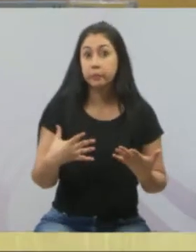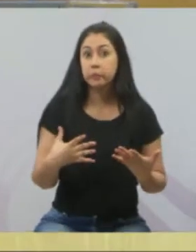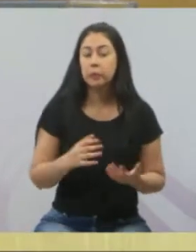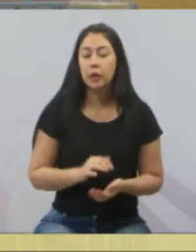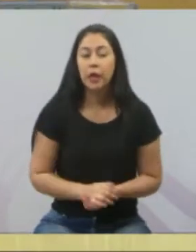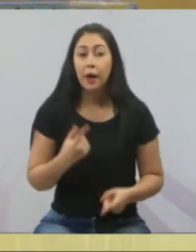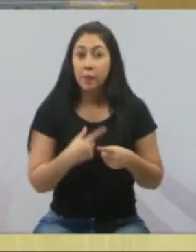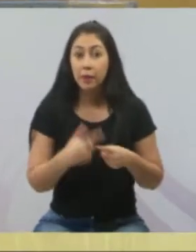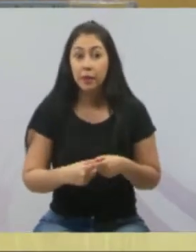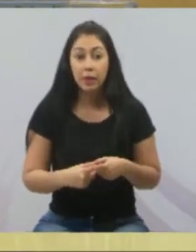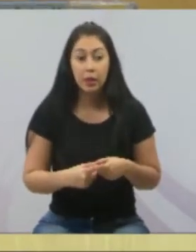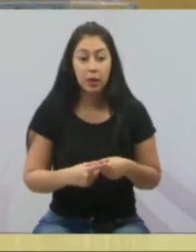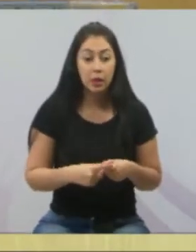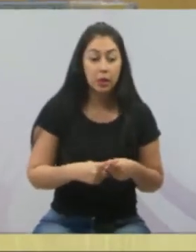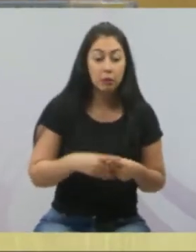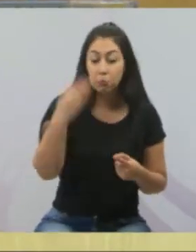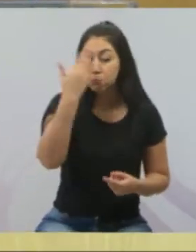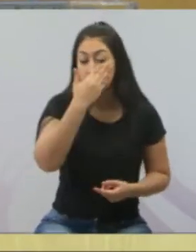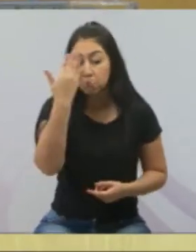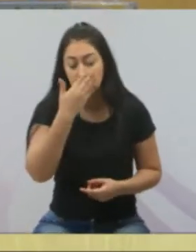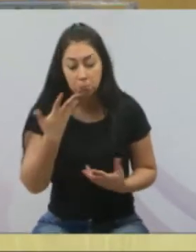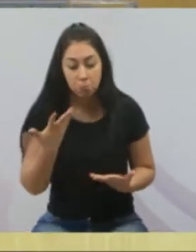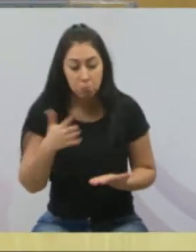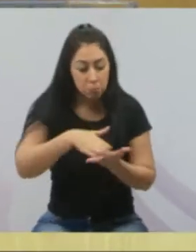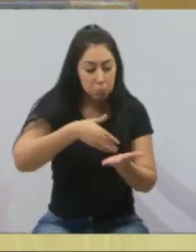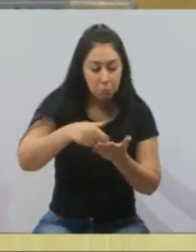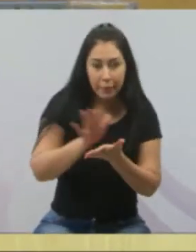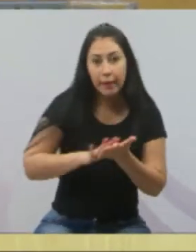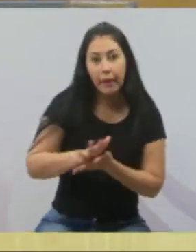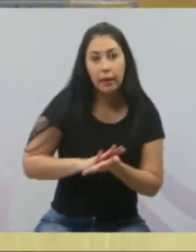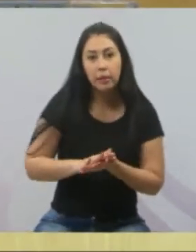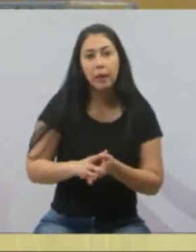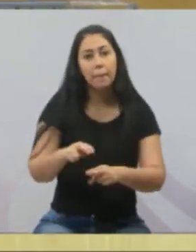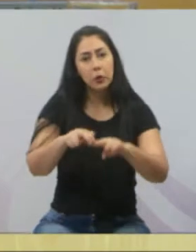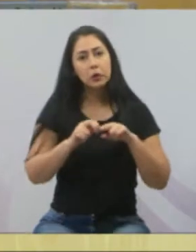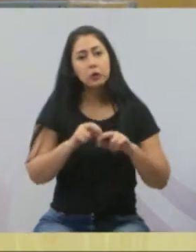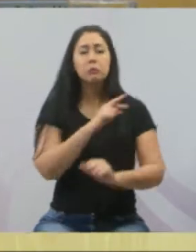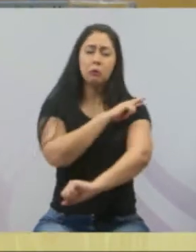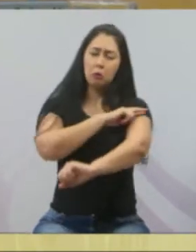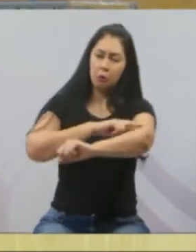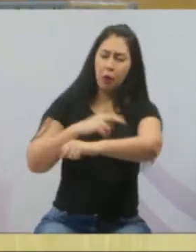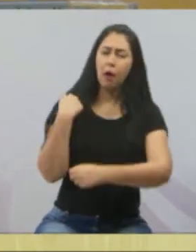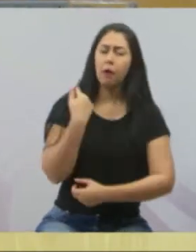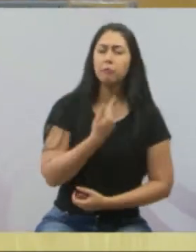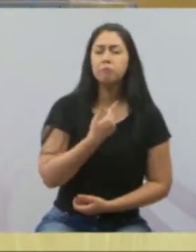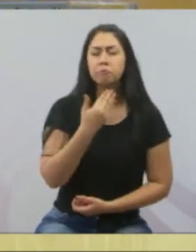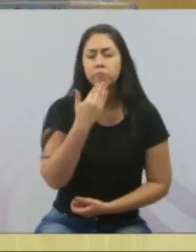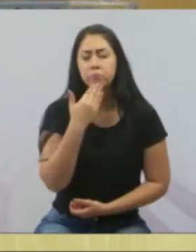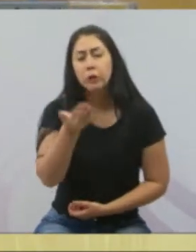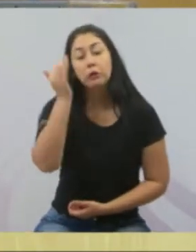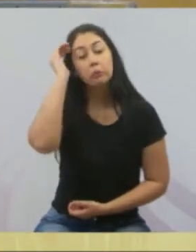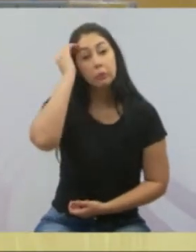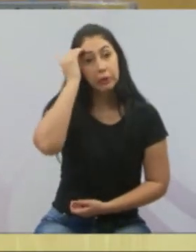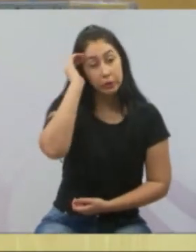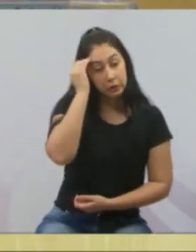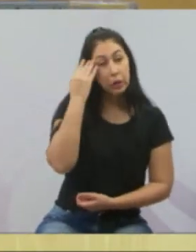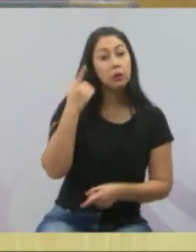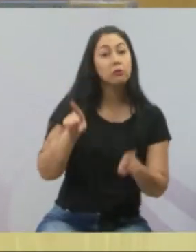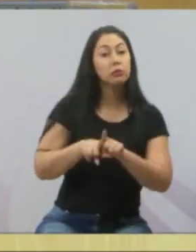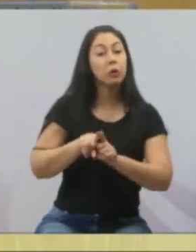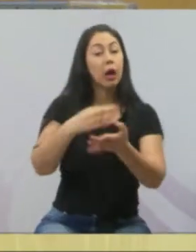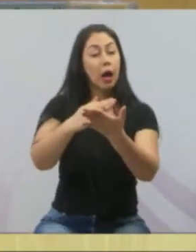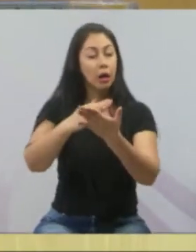Lua. Requerimento número 228. Requeremos ao excelentíssimo senhor presidente desta Casa, ouvido e aprovado pela Igreja de Plenário, cumpridas